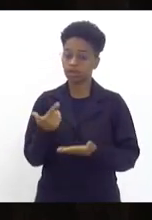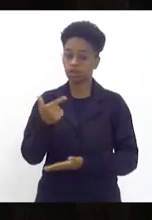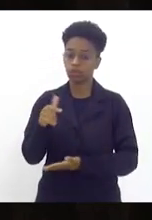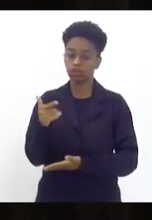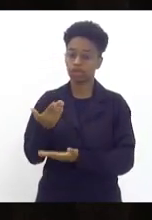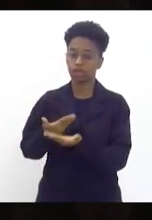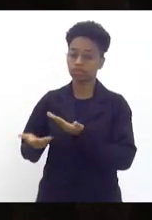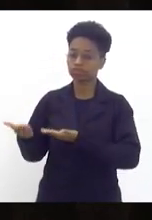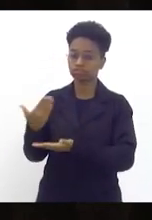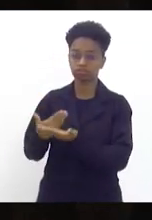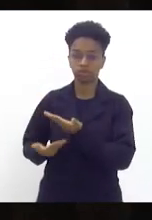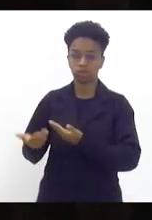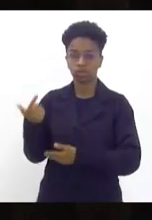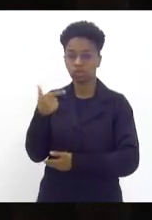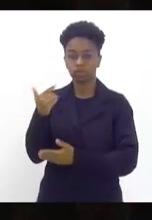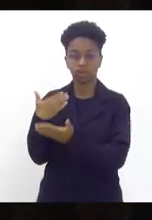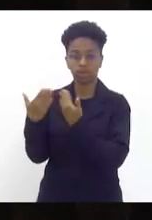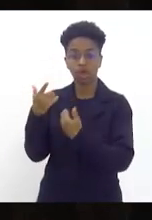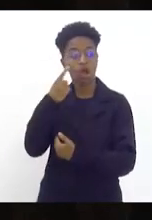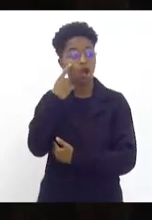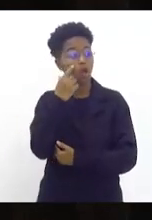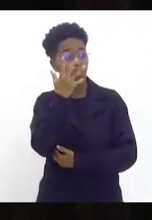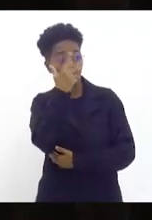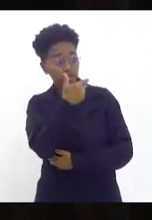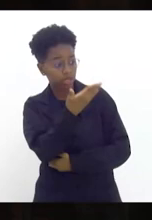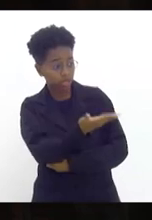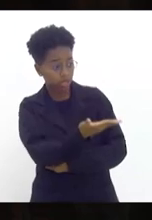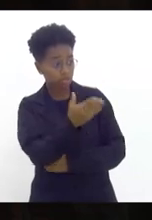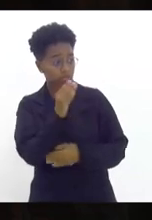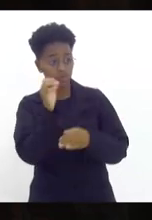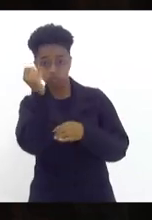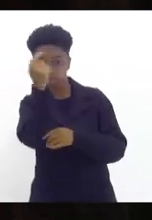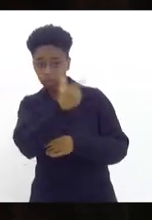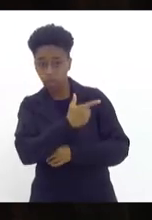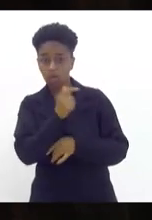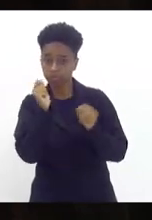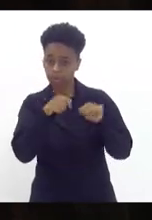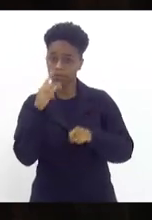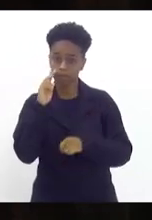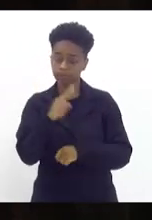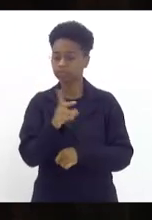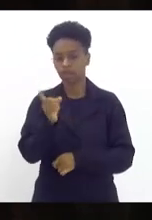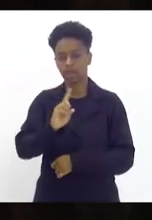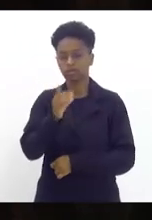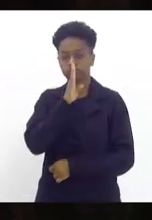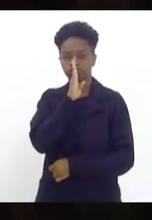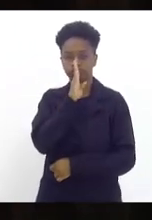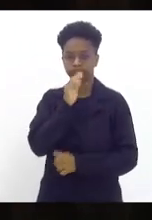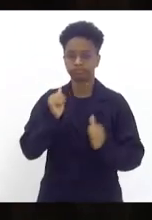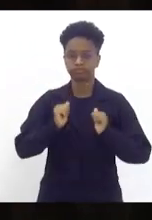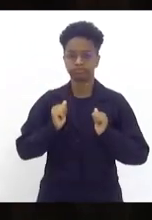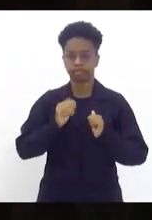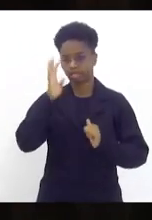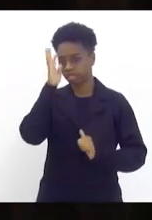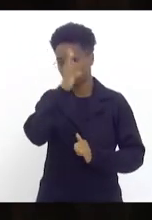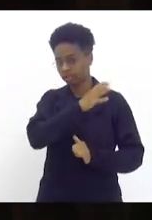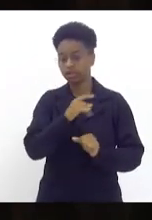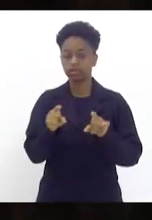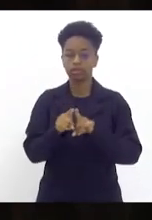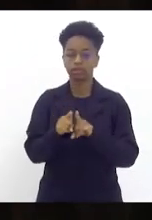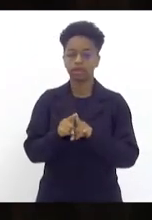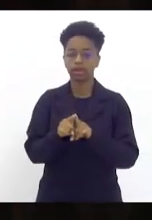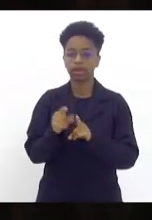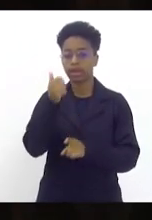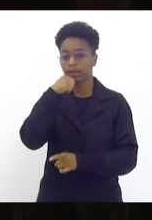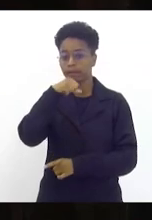não tem conversa, não tem interação, não fala, olha que bonito, a gente está vendo o sol aqui. Não, os dois metidos. Né, e daí, outro dia, uma mãe